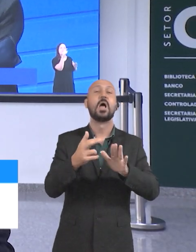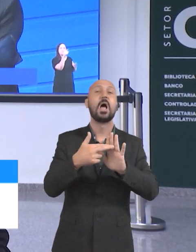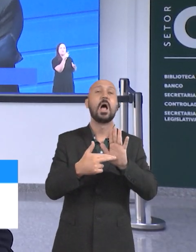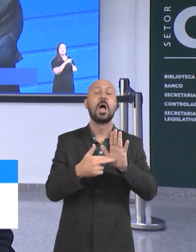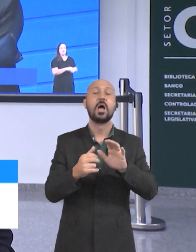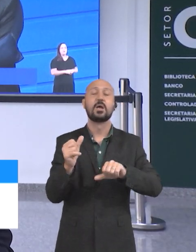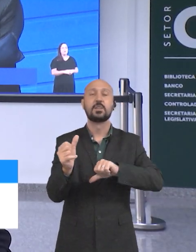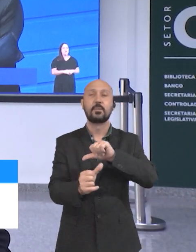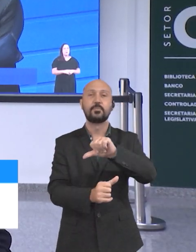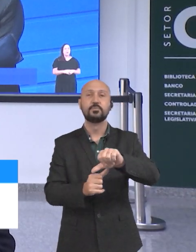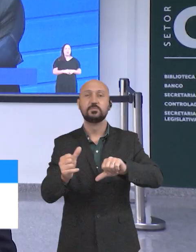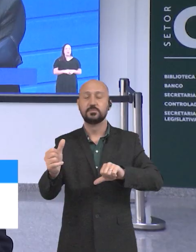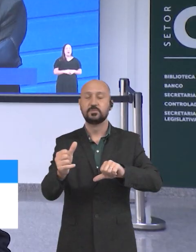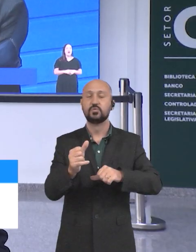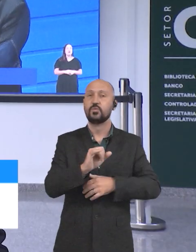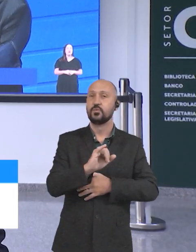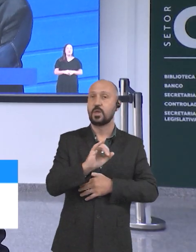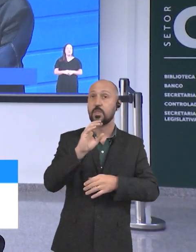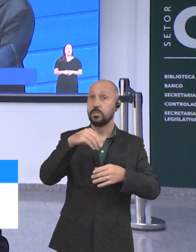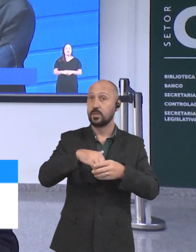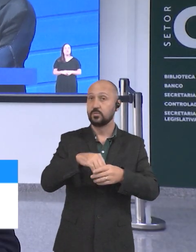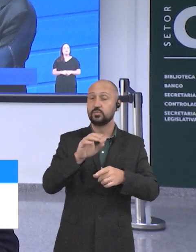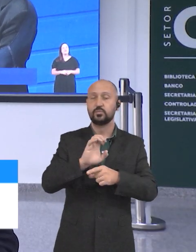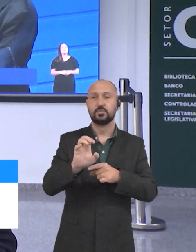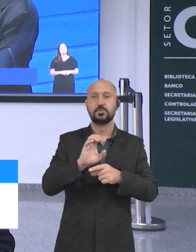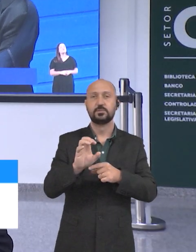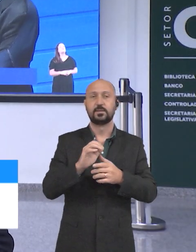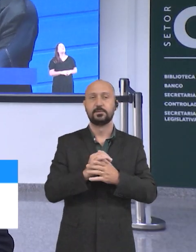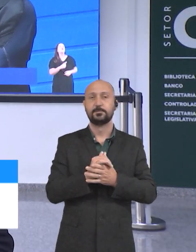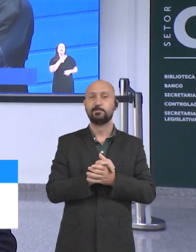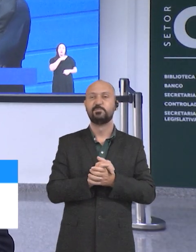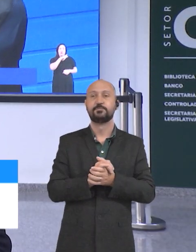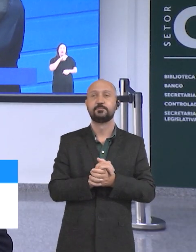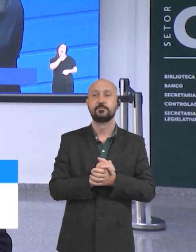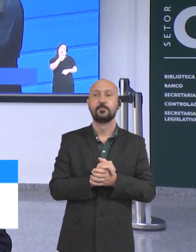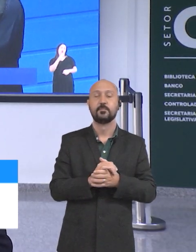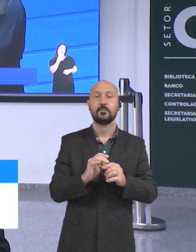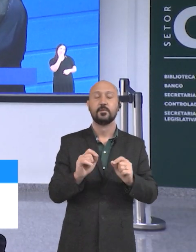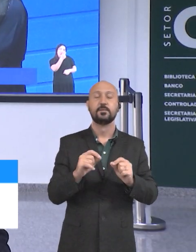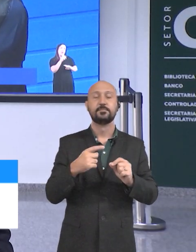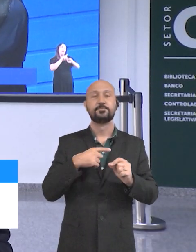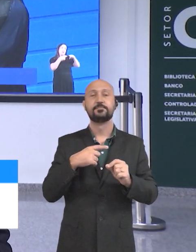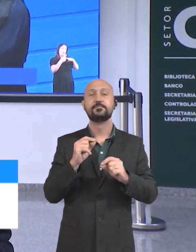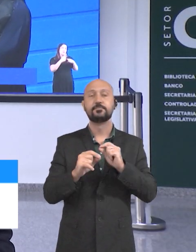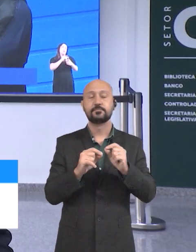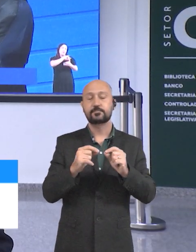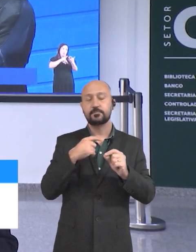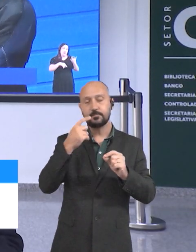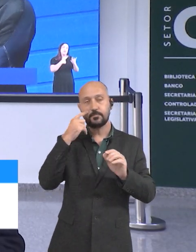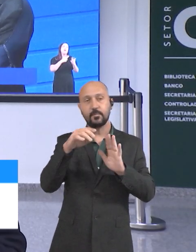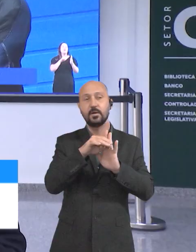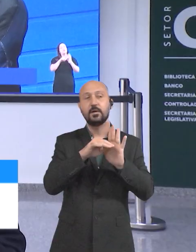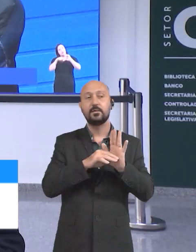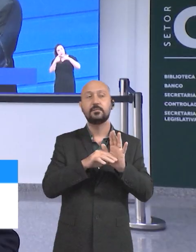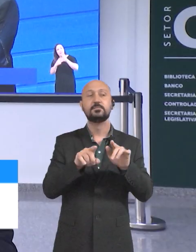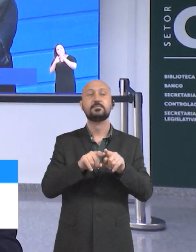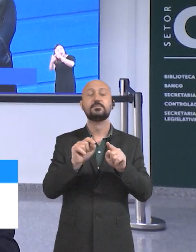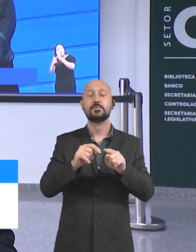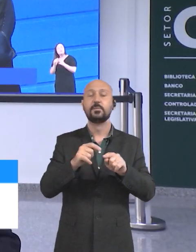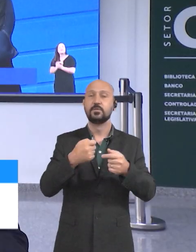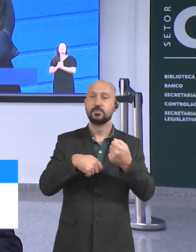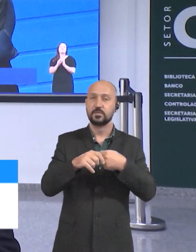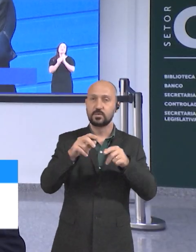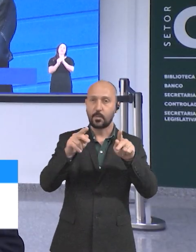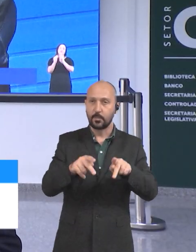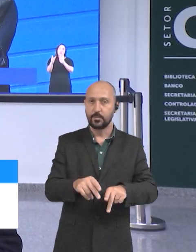aprovado aprimora as regras da transação tributária no âmbito estadual. A medida oferece mais segurança jurídica, tanto para os